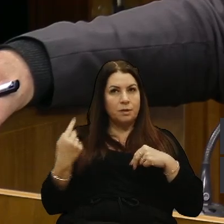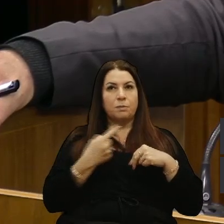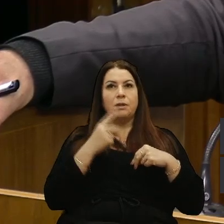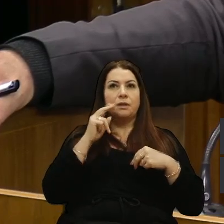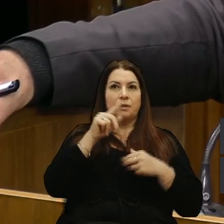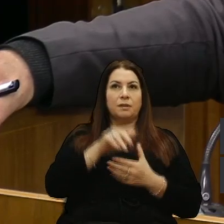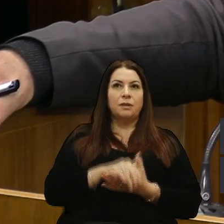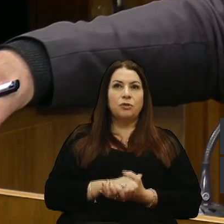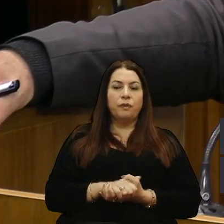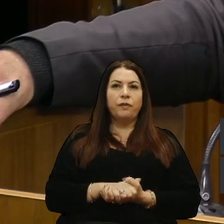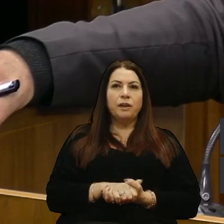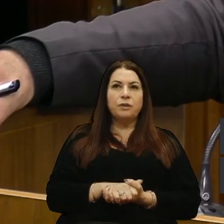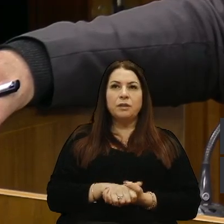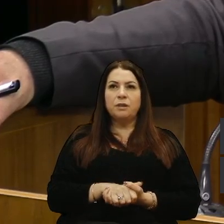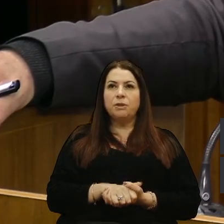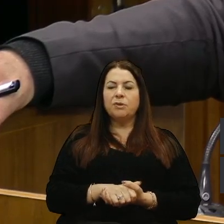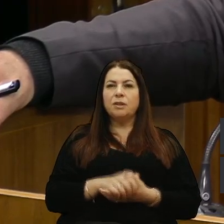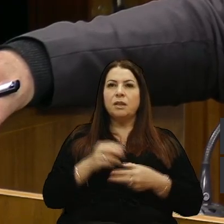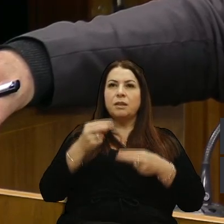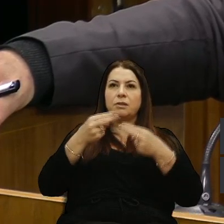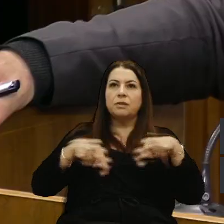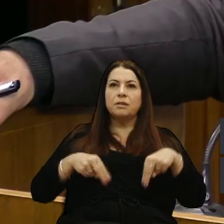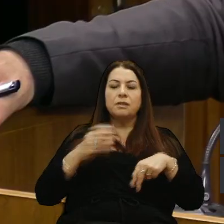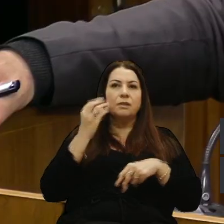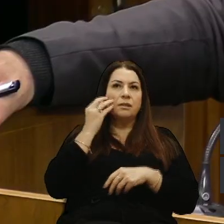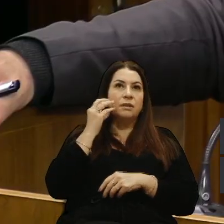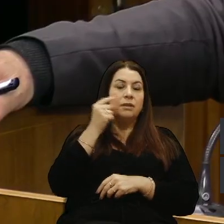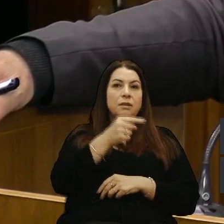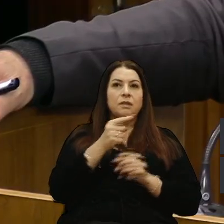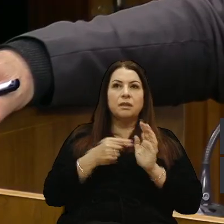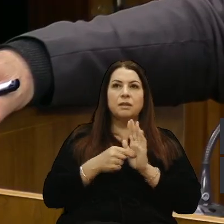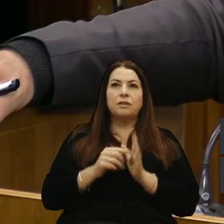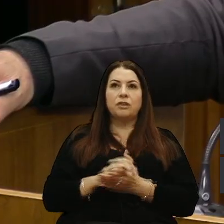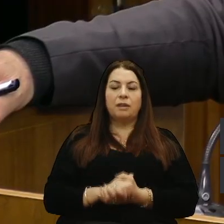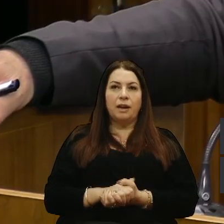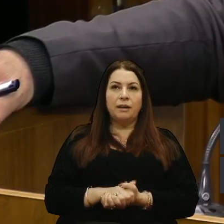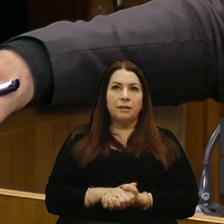vejam, é no coração de Anarrec, mostrando que